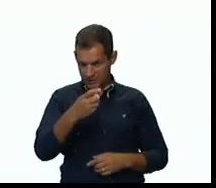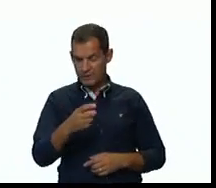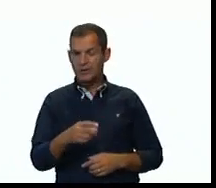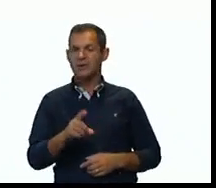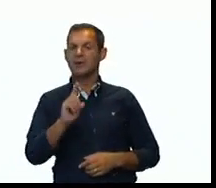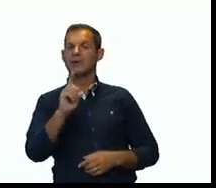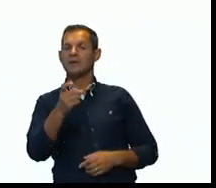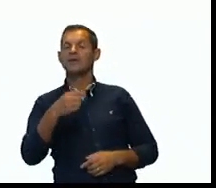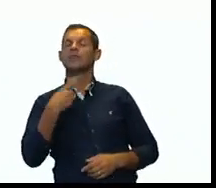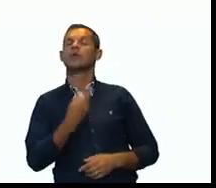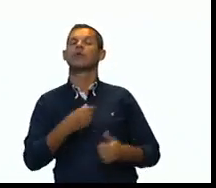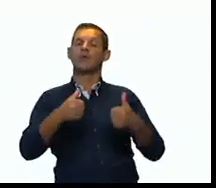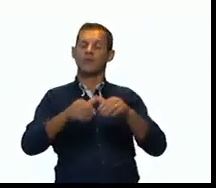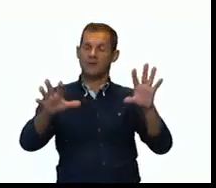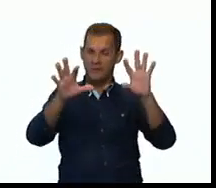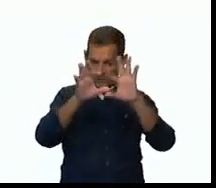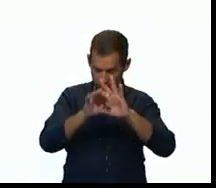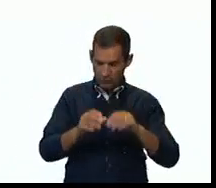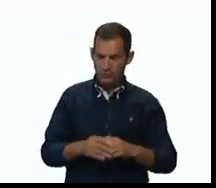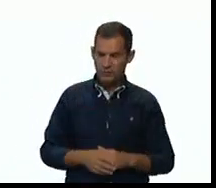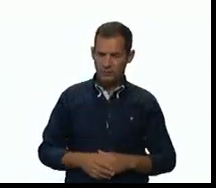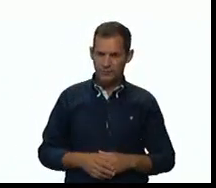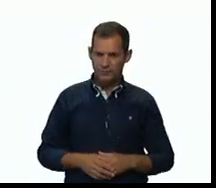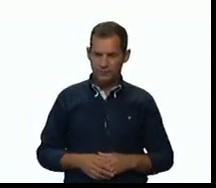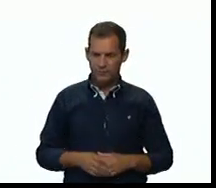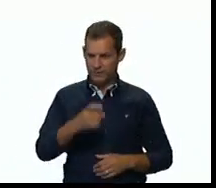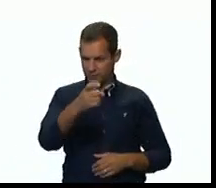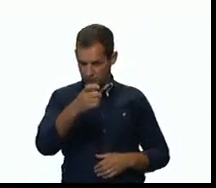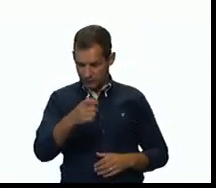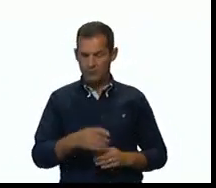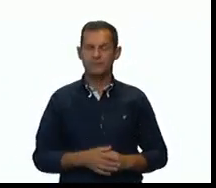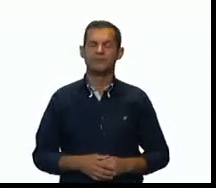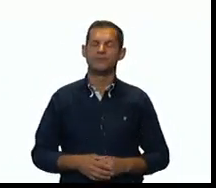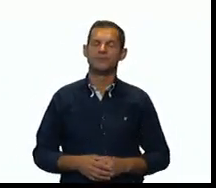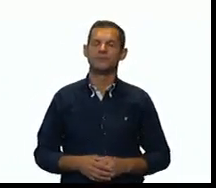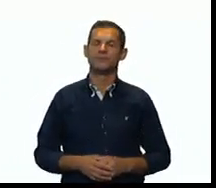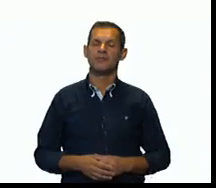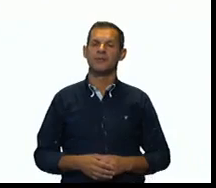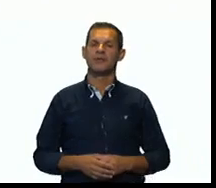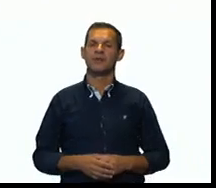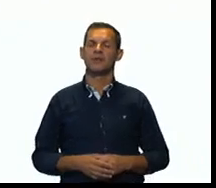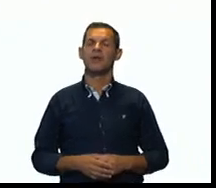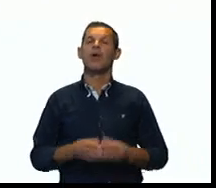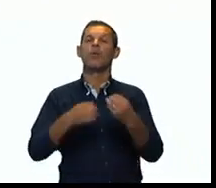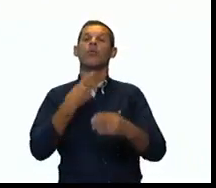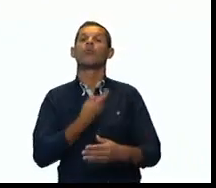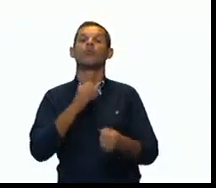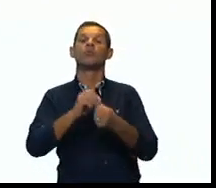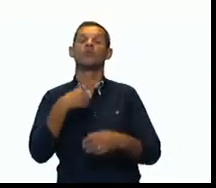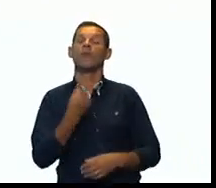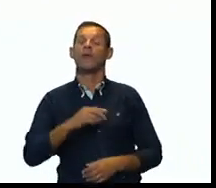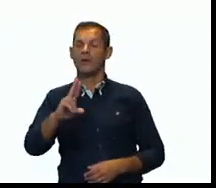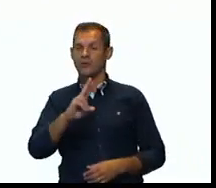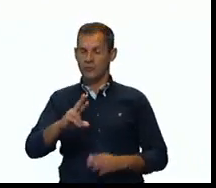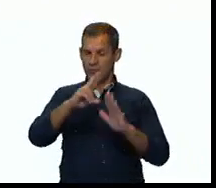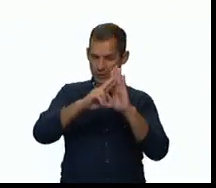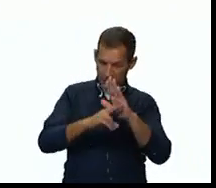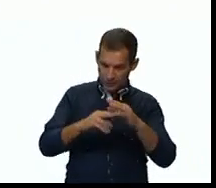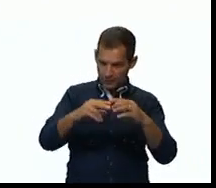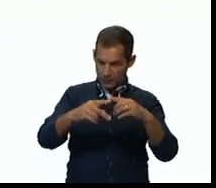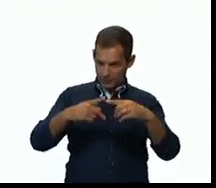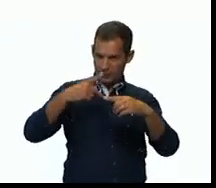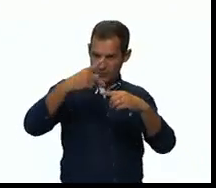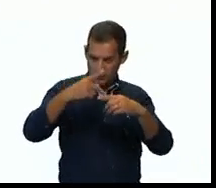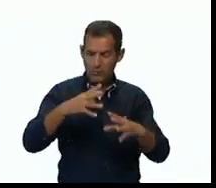dx. Por quê? Nós estamos integrando em relação a x. Então, aqui, como que a gente faz? A gente vai utilizar a regra da